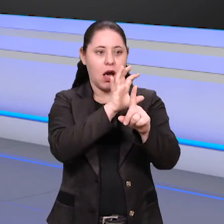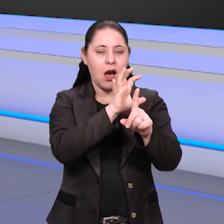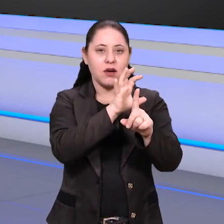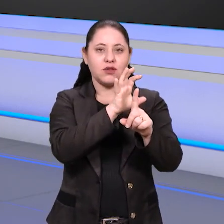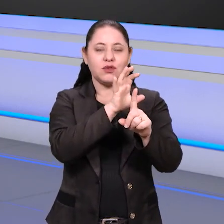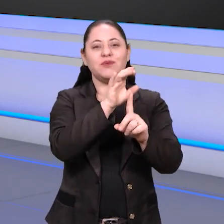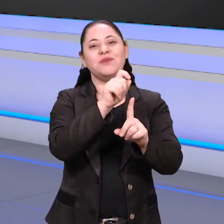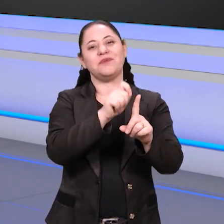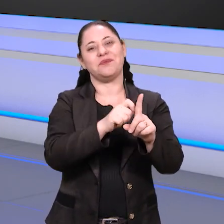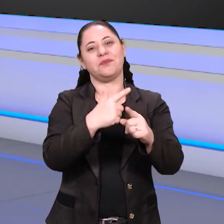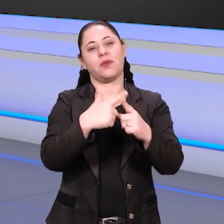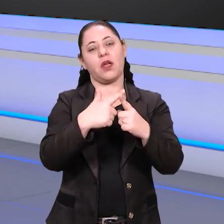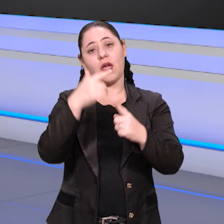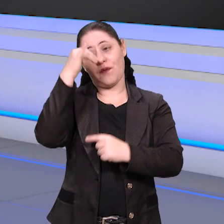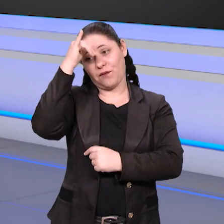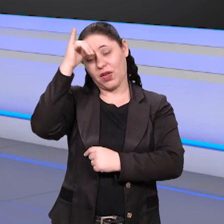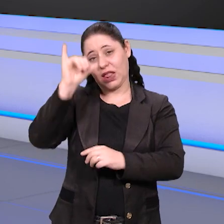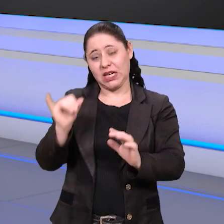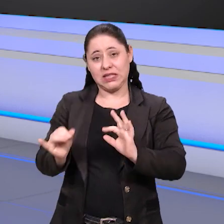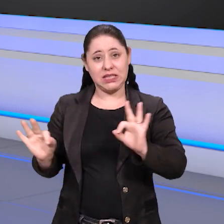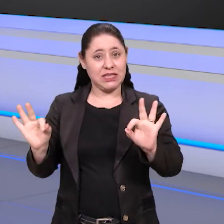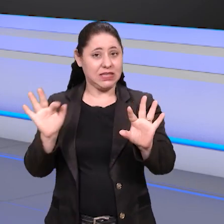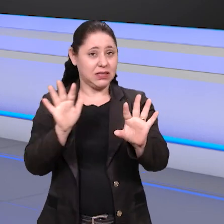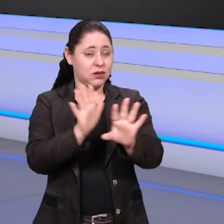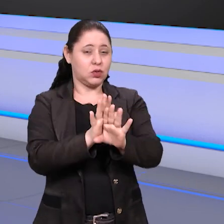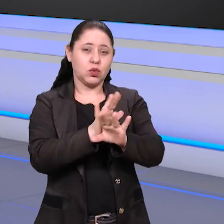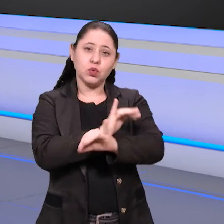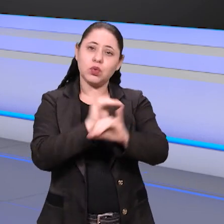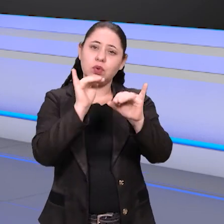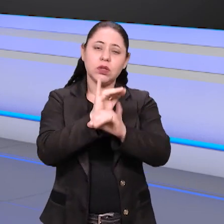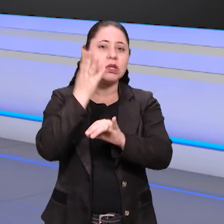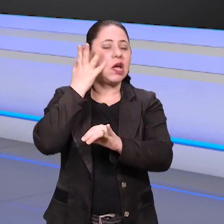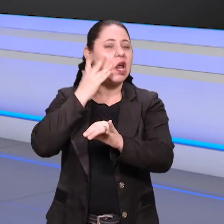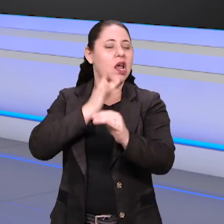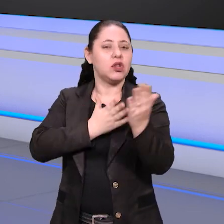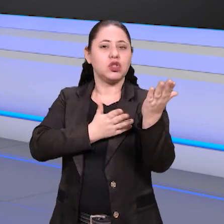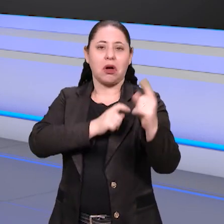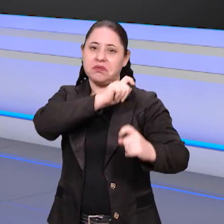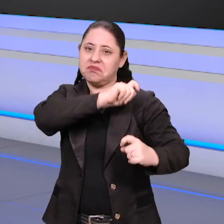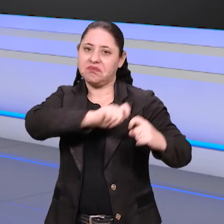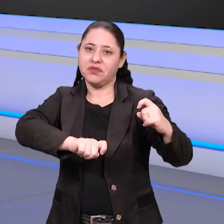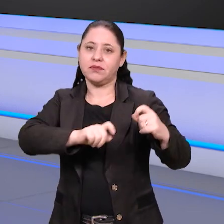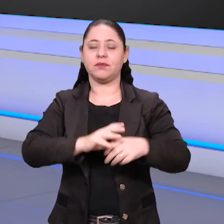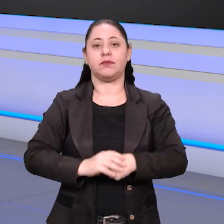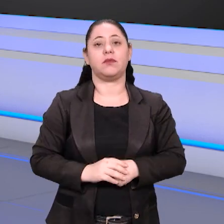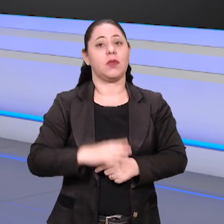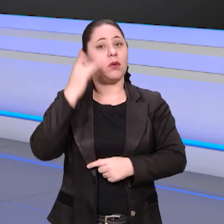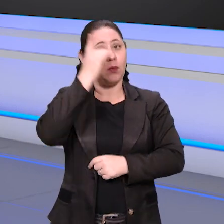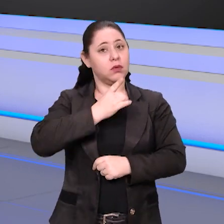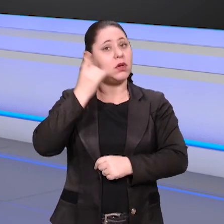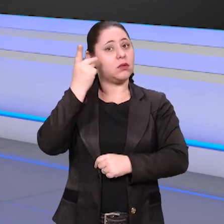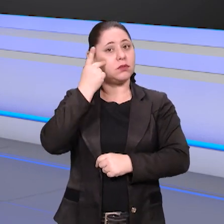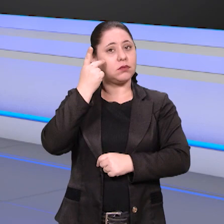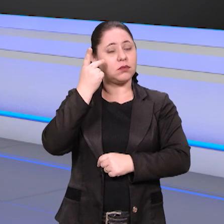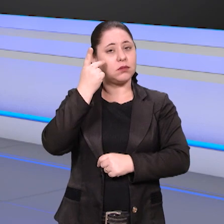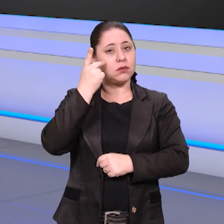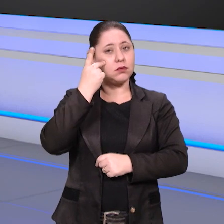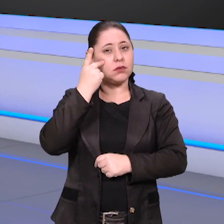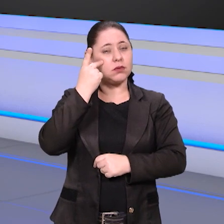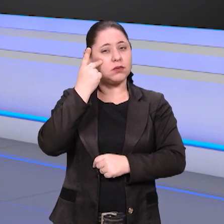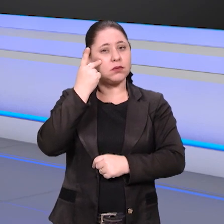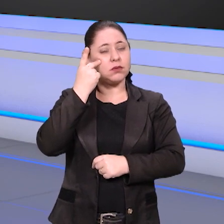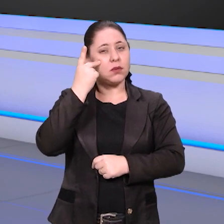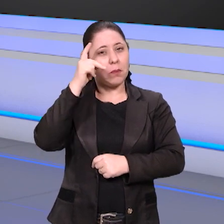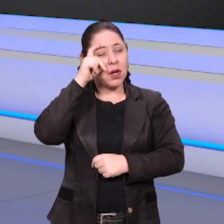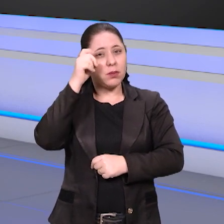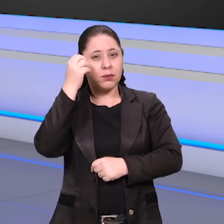ações relevantes por combater o abuso e a exploração sexual de crianças e adolescentes. O deputado Pedrocian Neto,